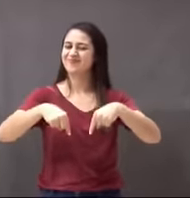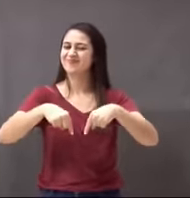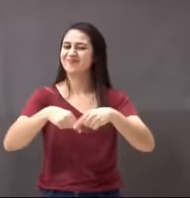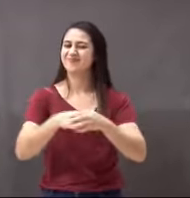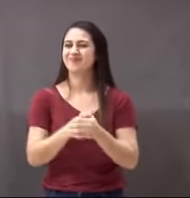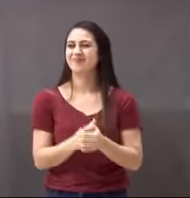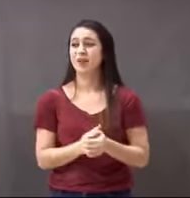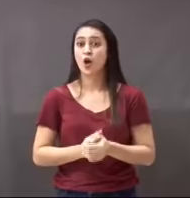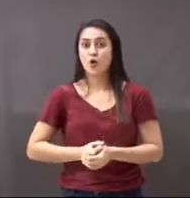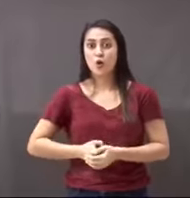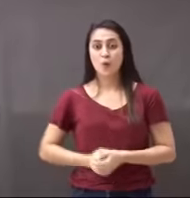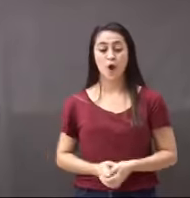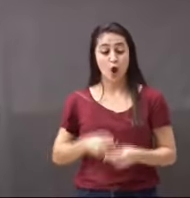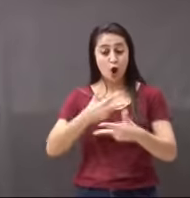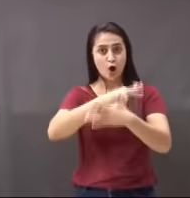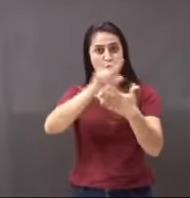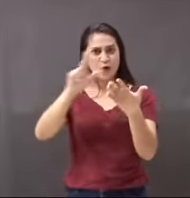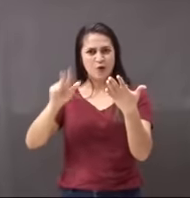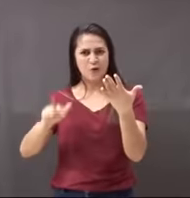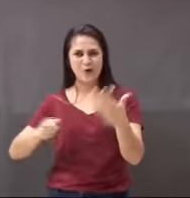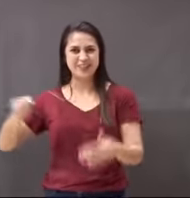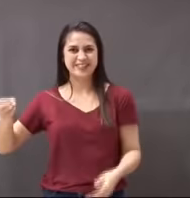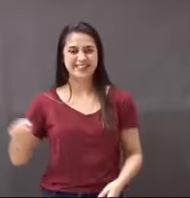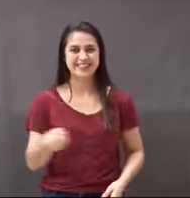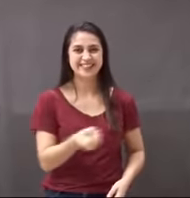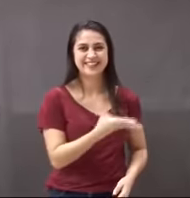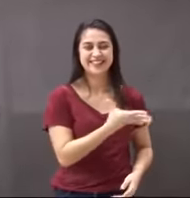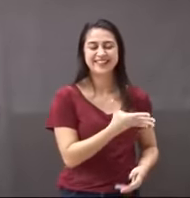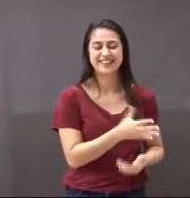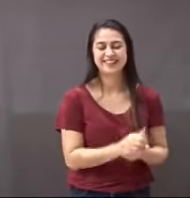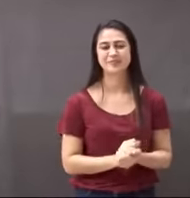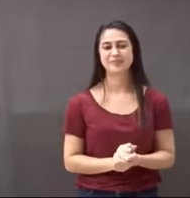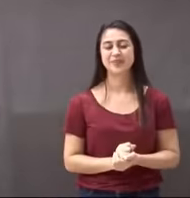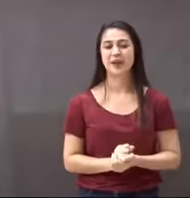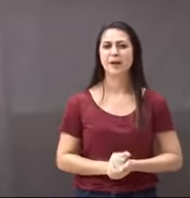uma novidade pra quem tá